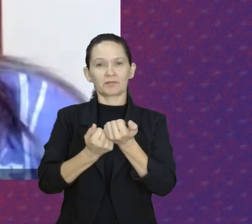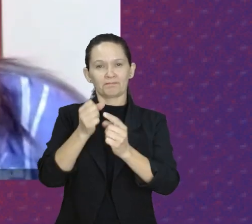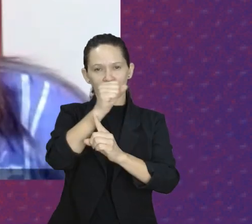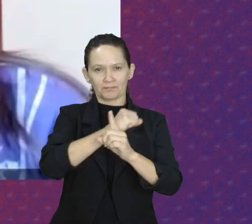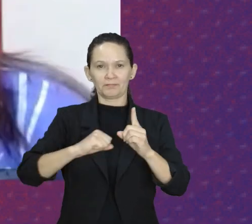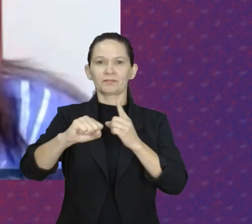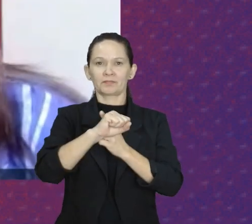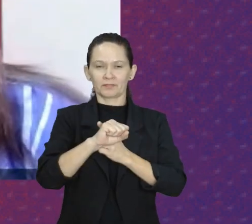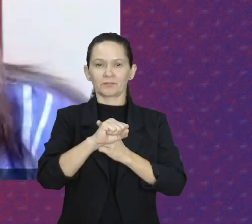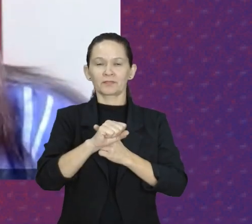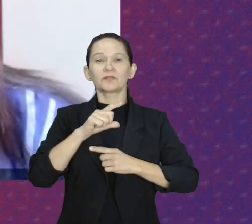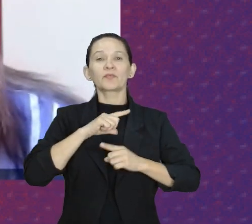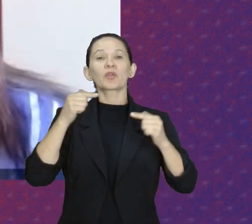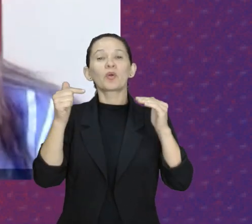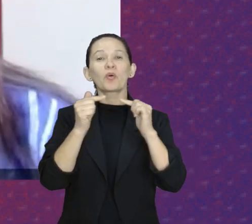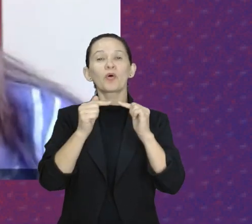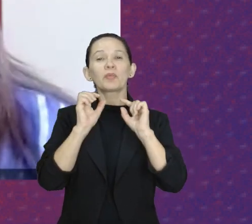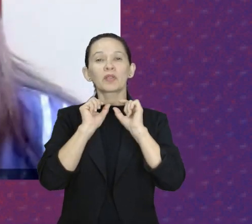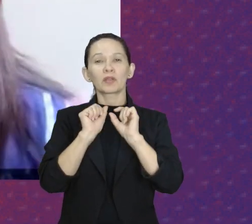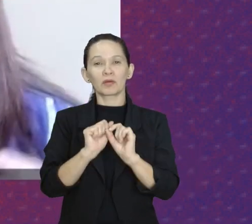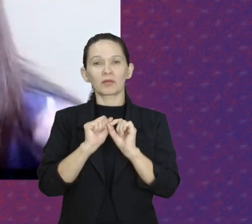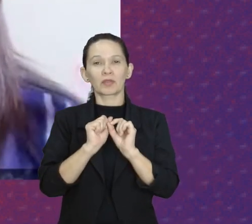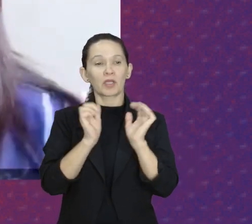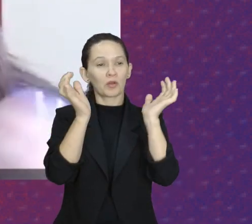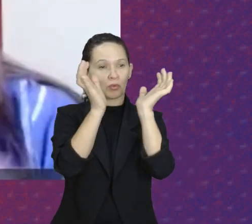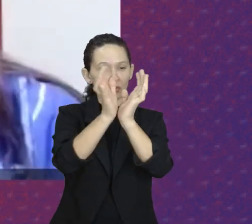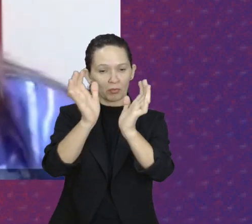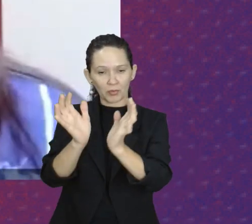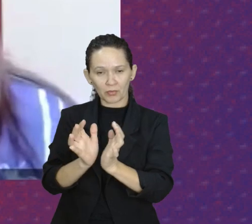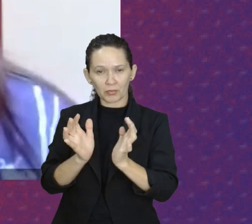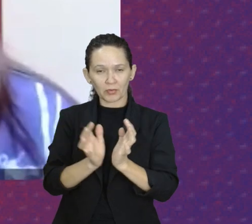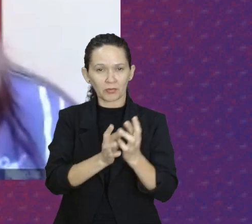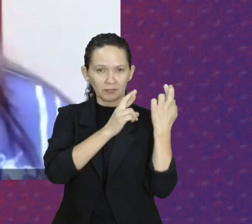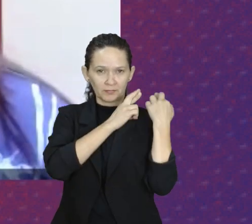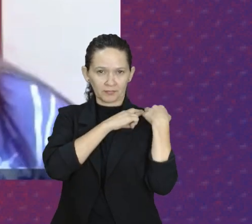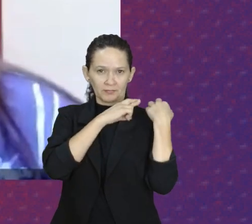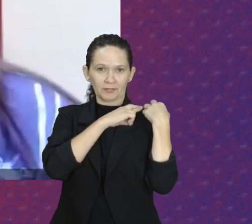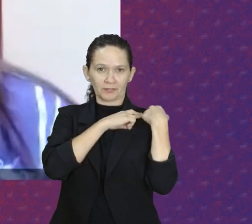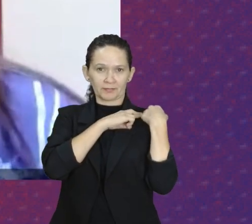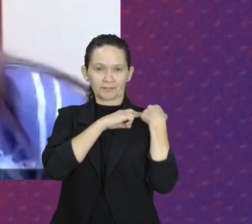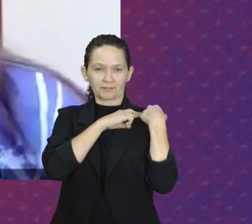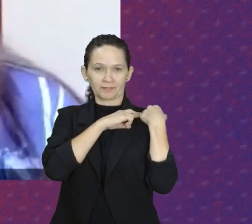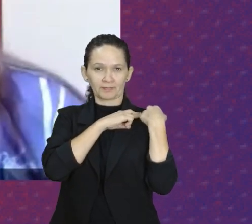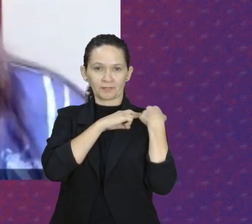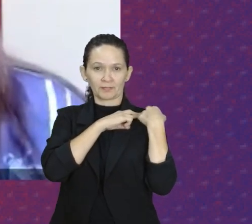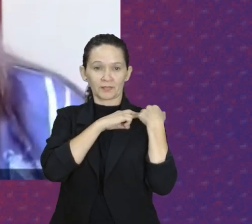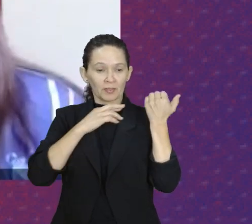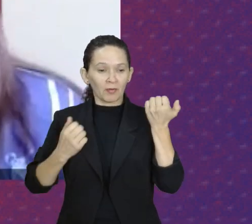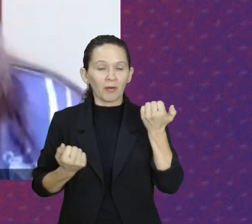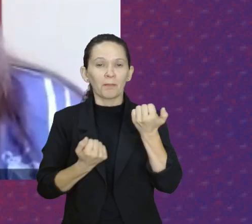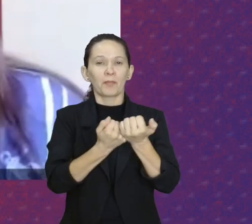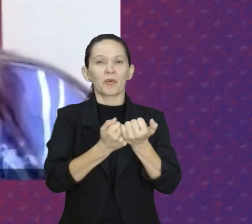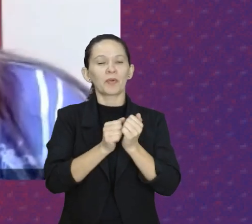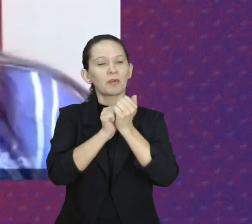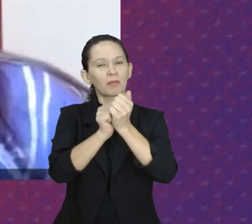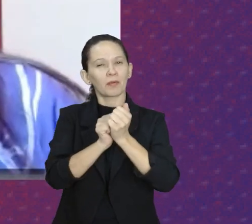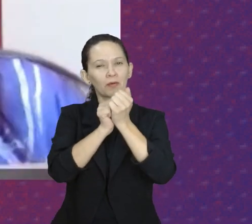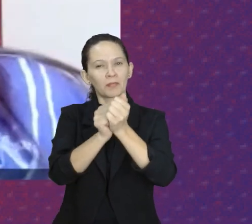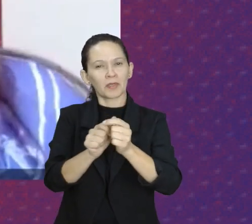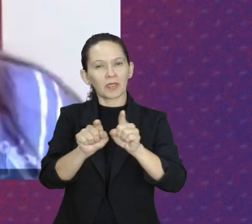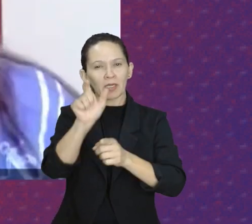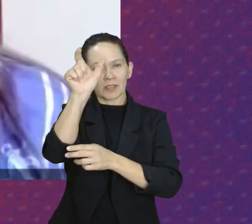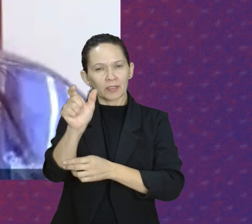social, que tem a ver com ter equipes que são responsáveis pelo apoio, né, e o acompanhamento a